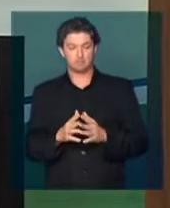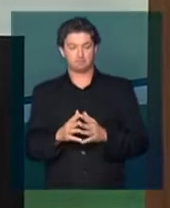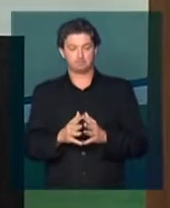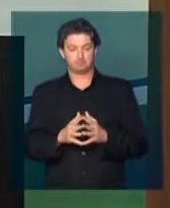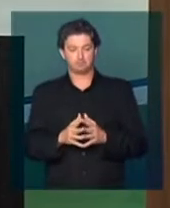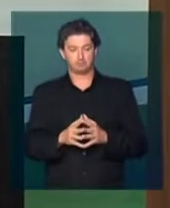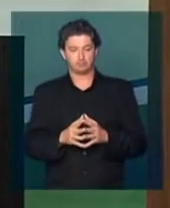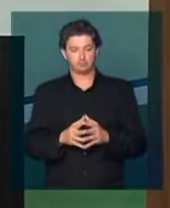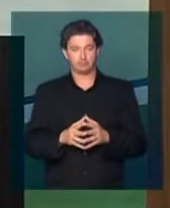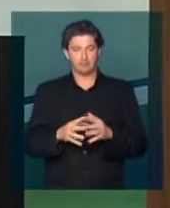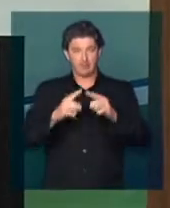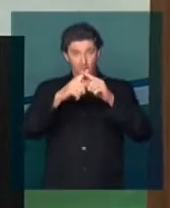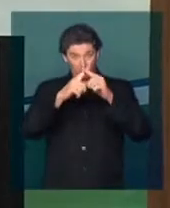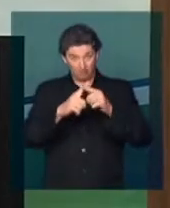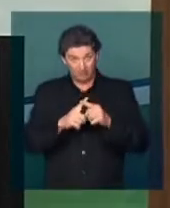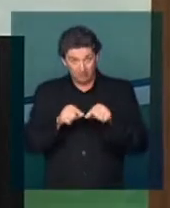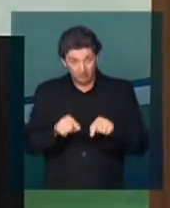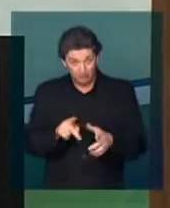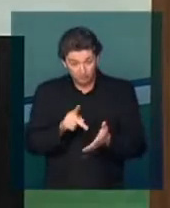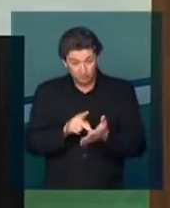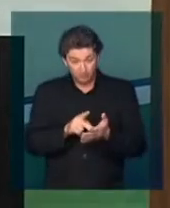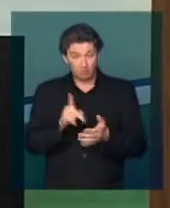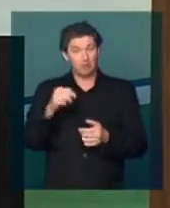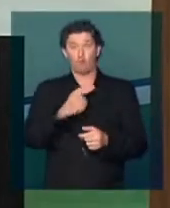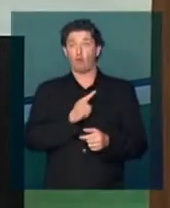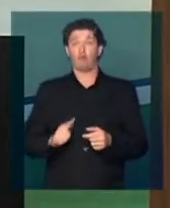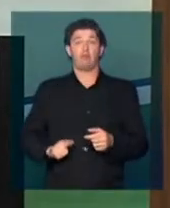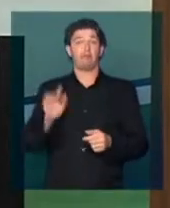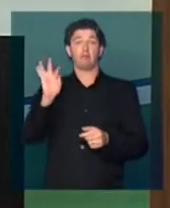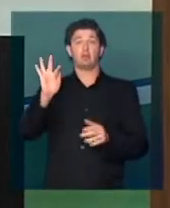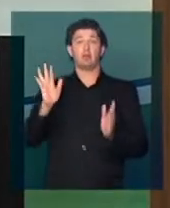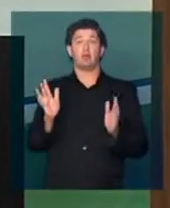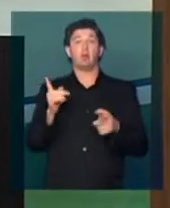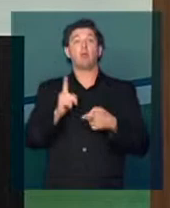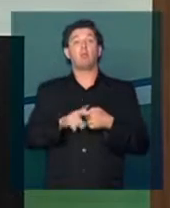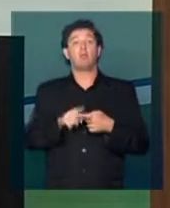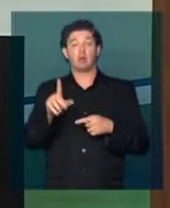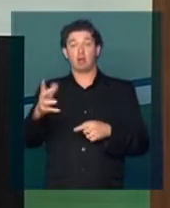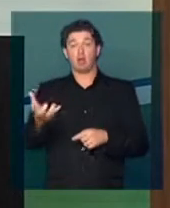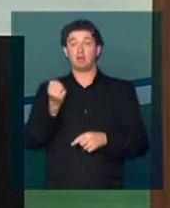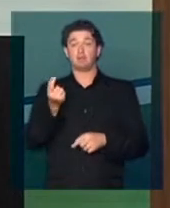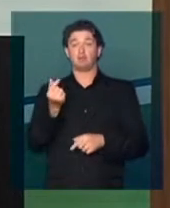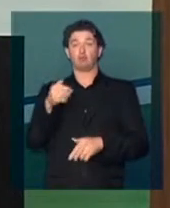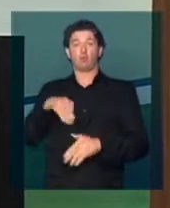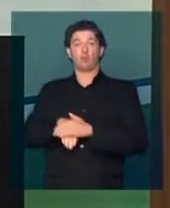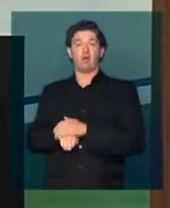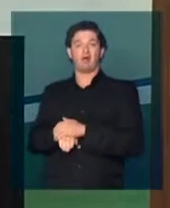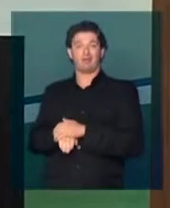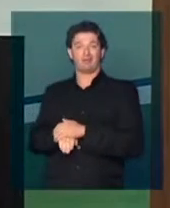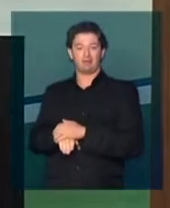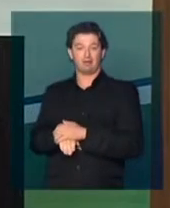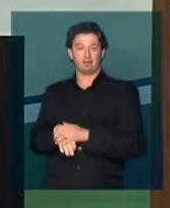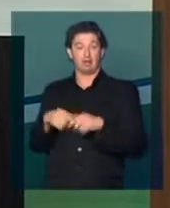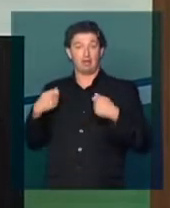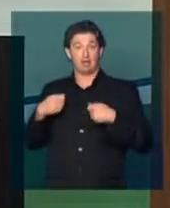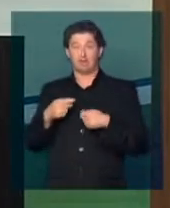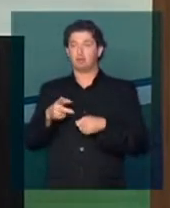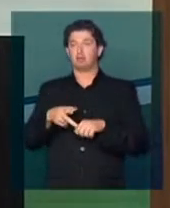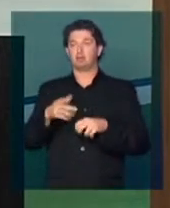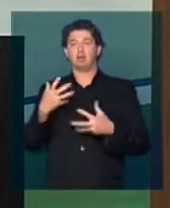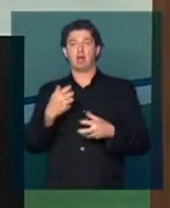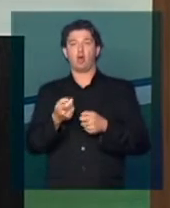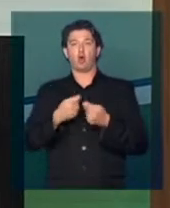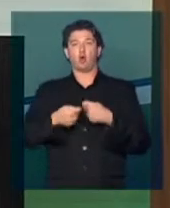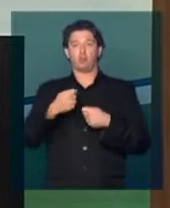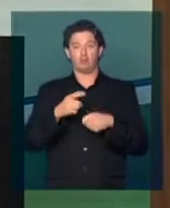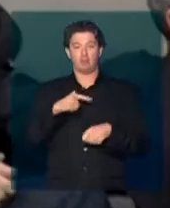dessa competitividade é a União, porque ela que fica com as reservas, ela que precisa, para sua balança